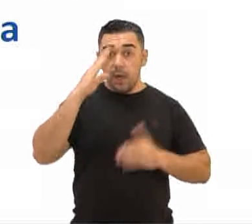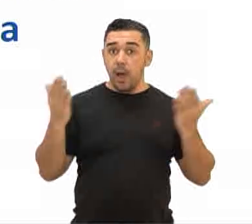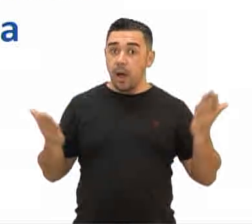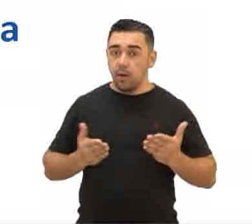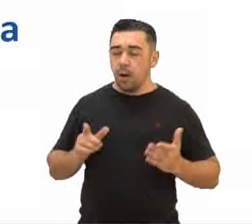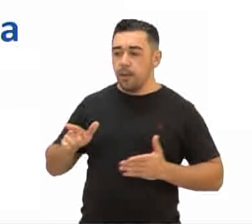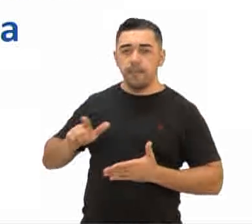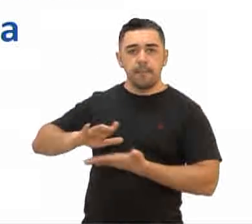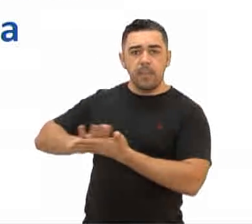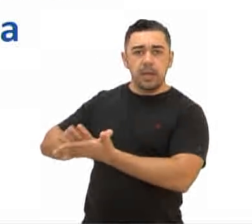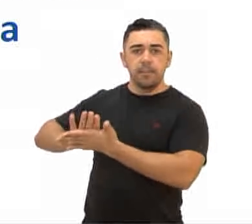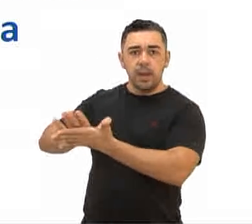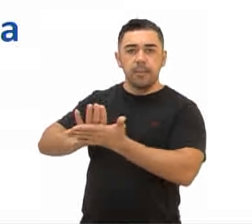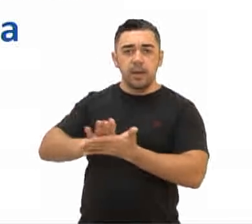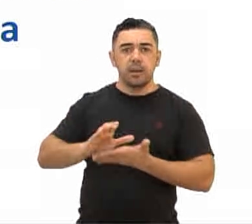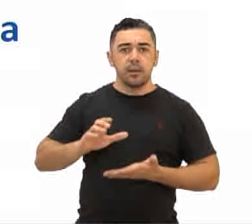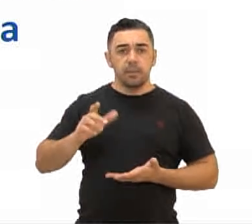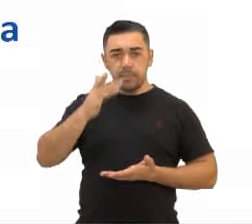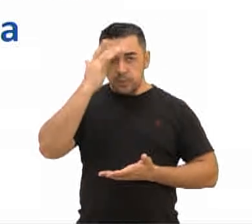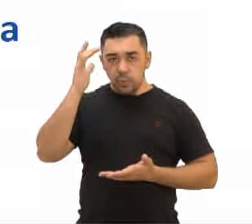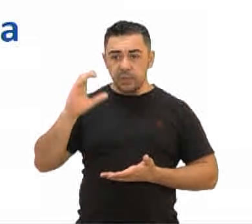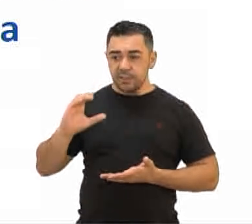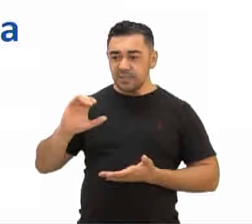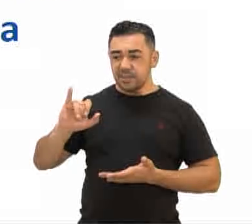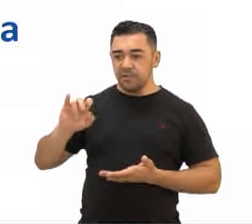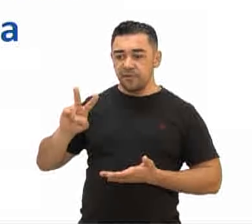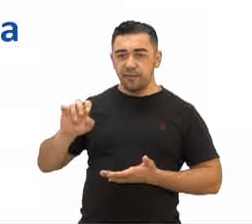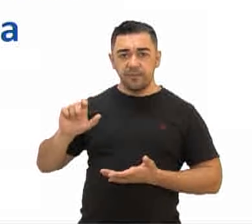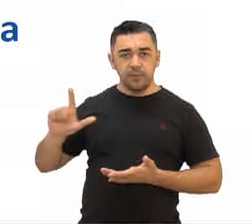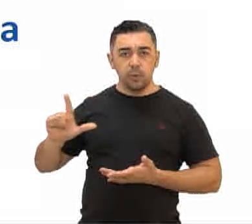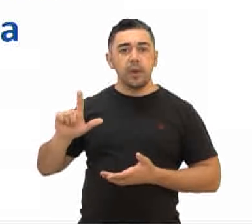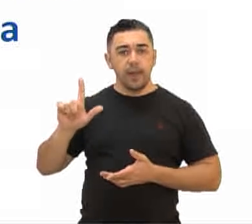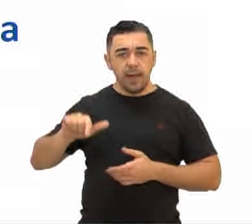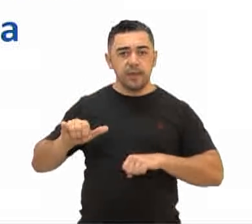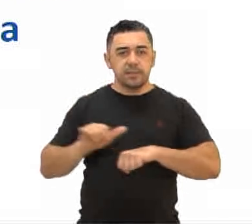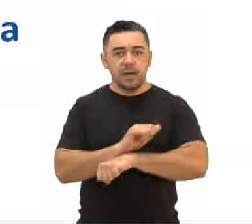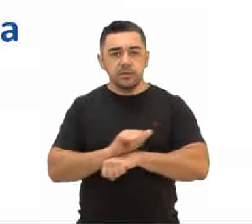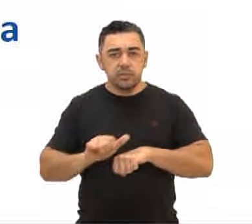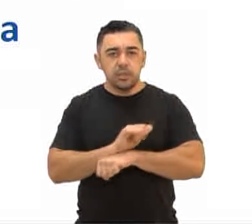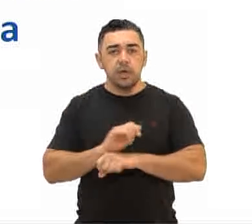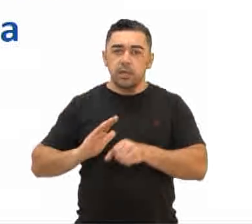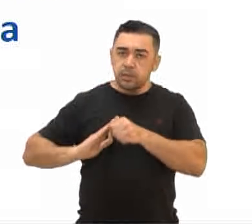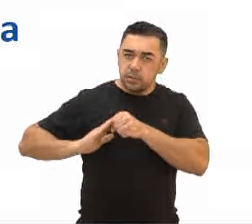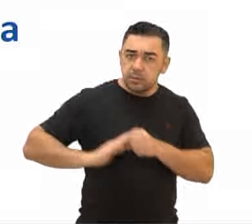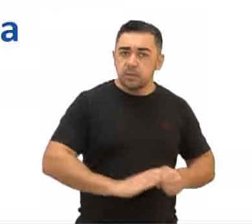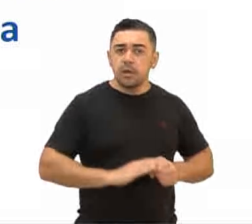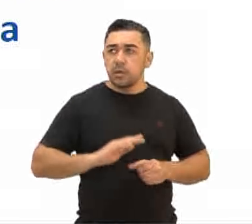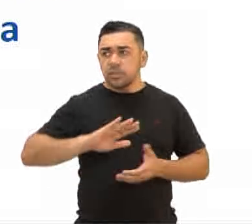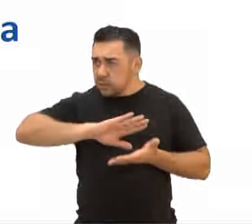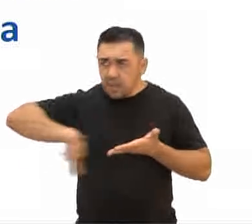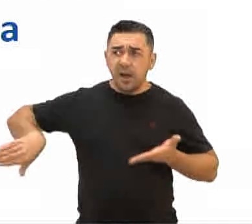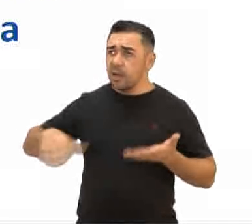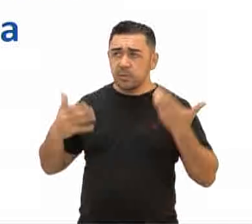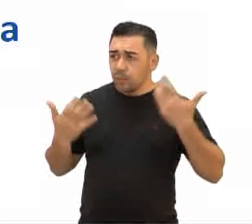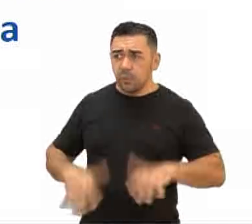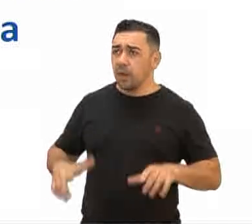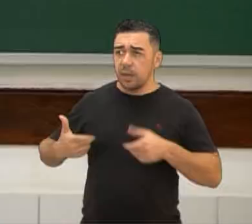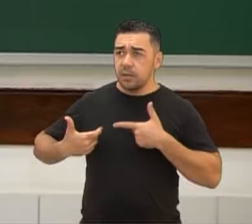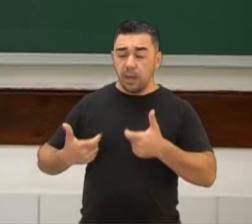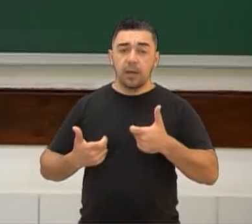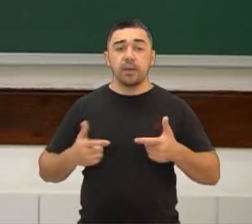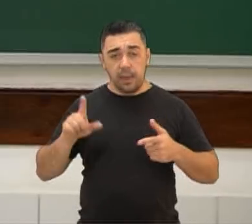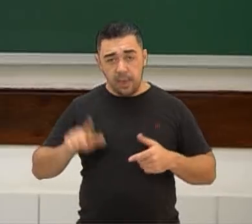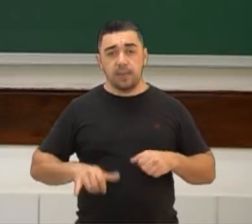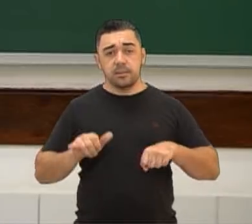civis passou a fazer parte da estratégia para que a população pressionasse os seus líderes para sair da guerra. Então,